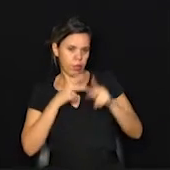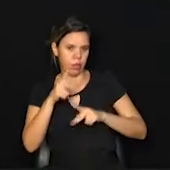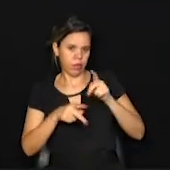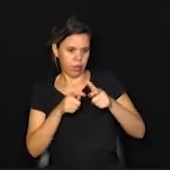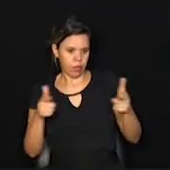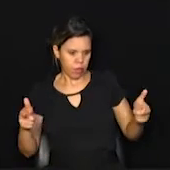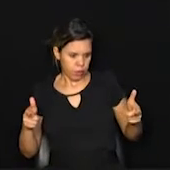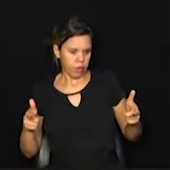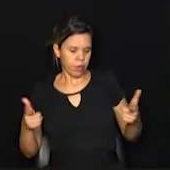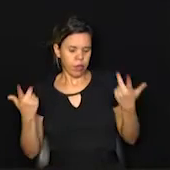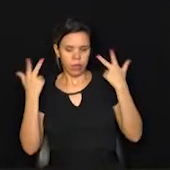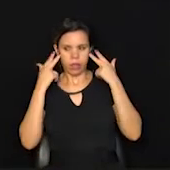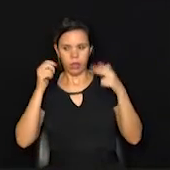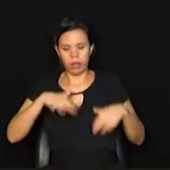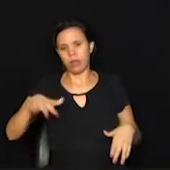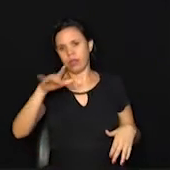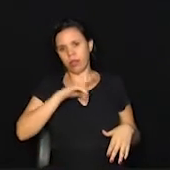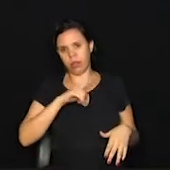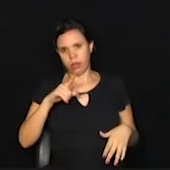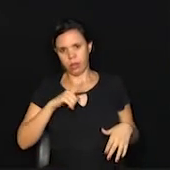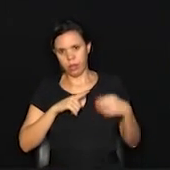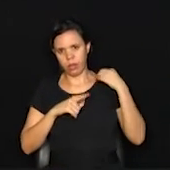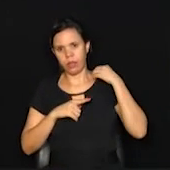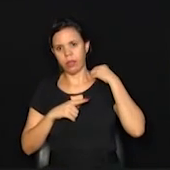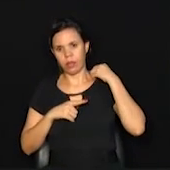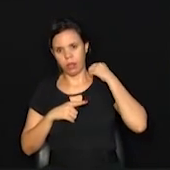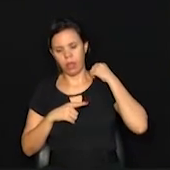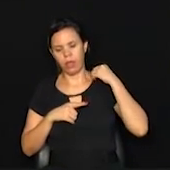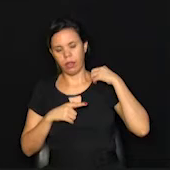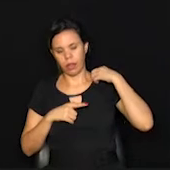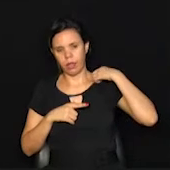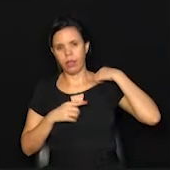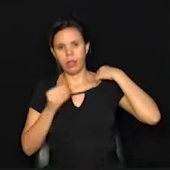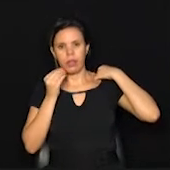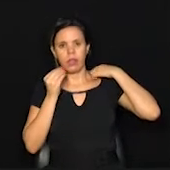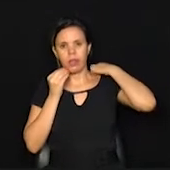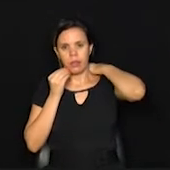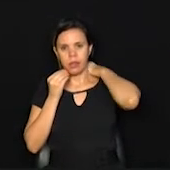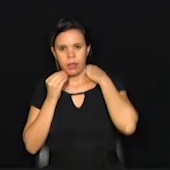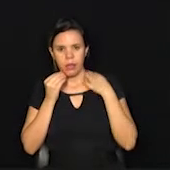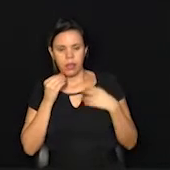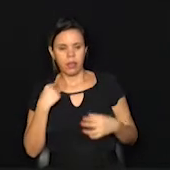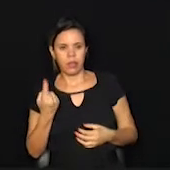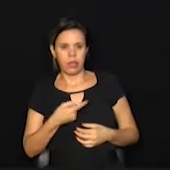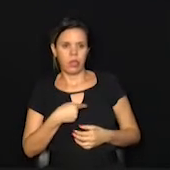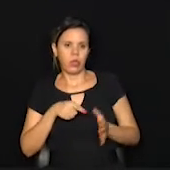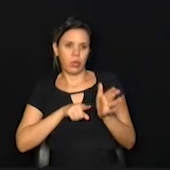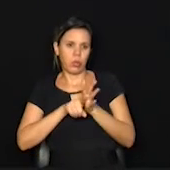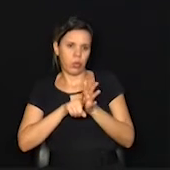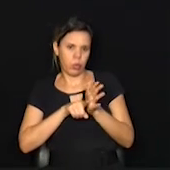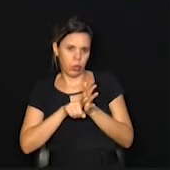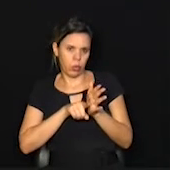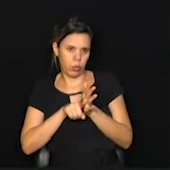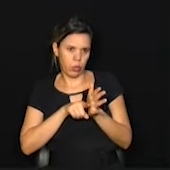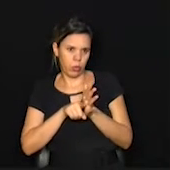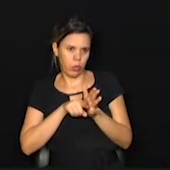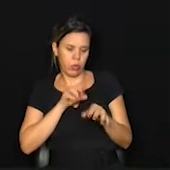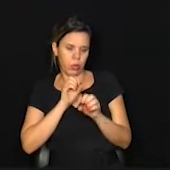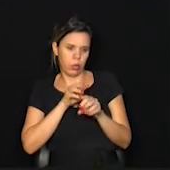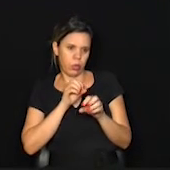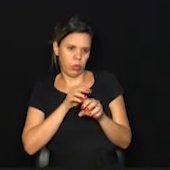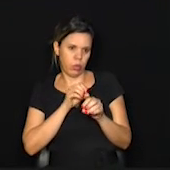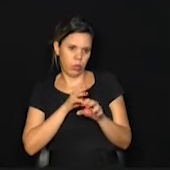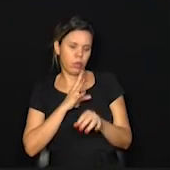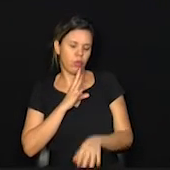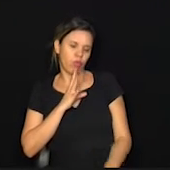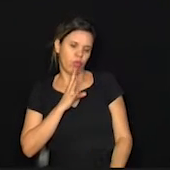população comum tenha espaço na aquilo que a gente estuda naquilo que a gente ensina